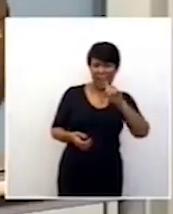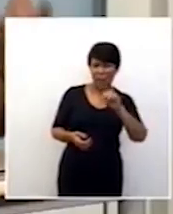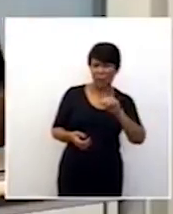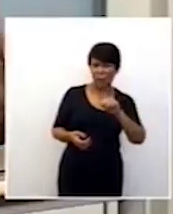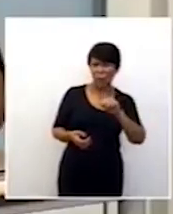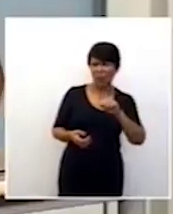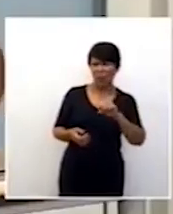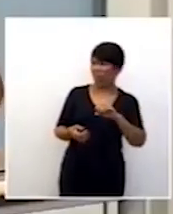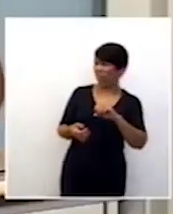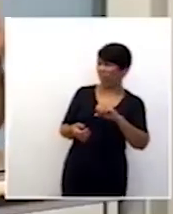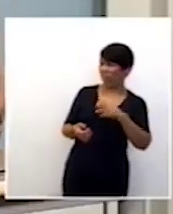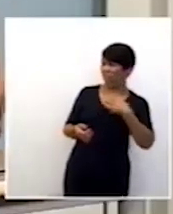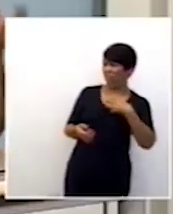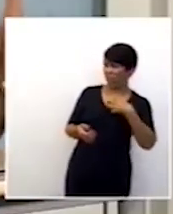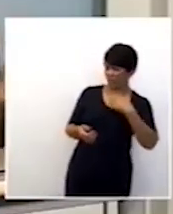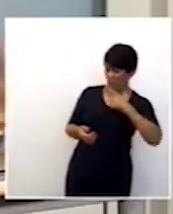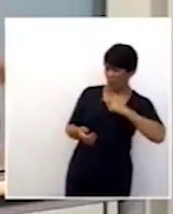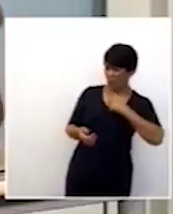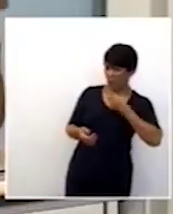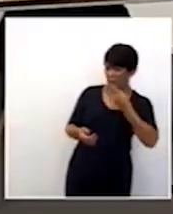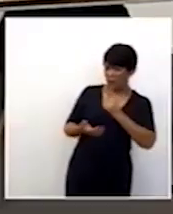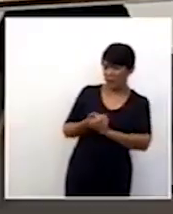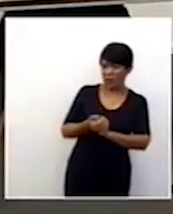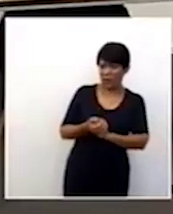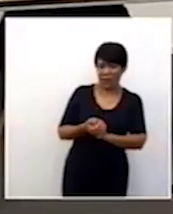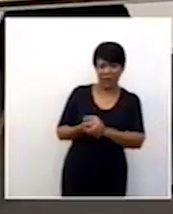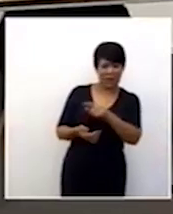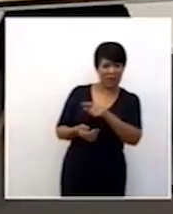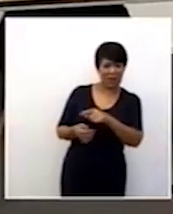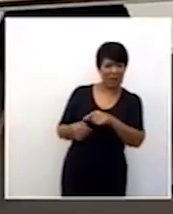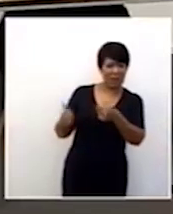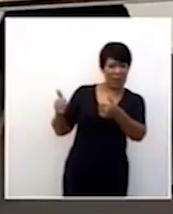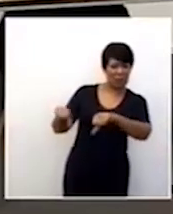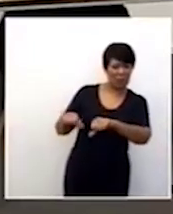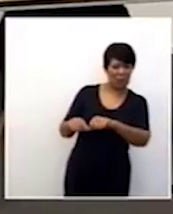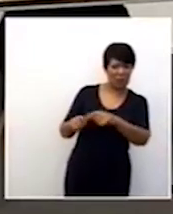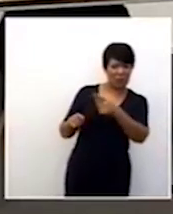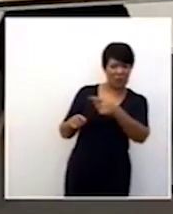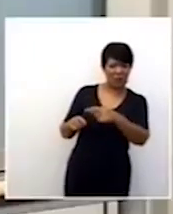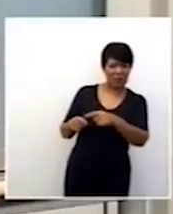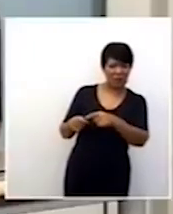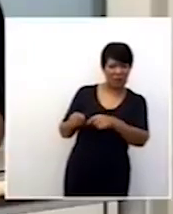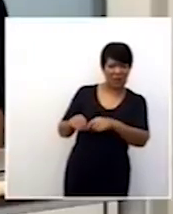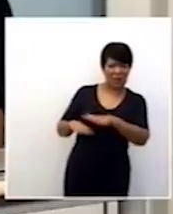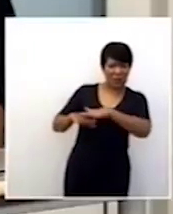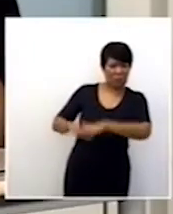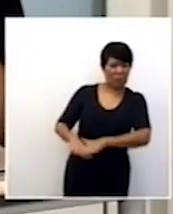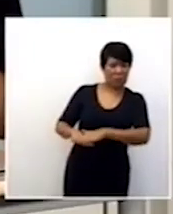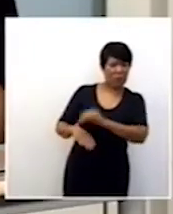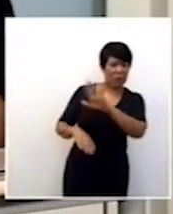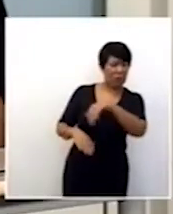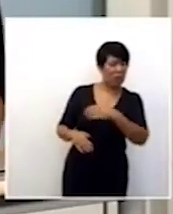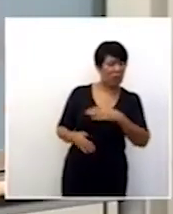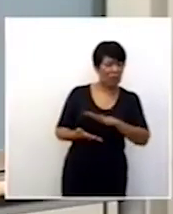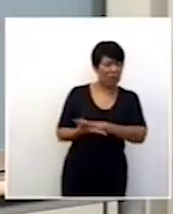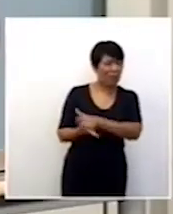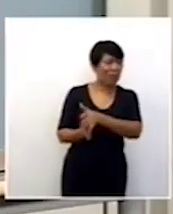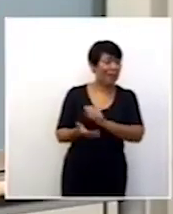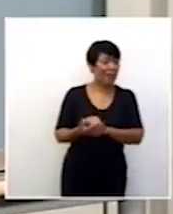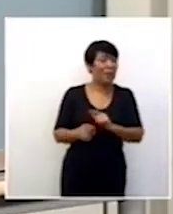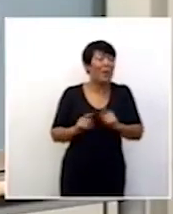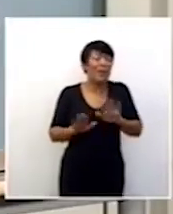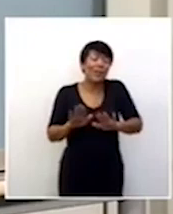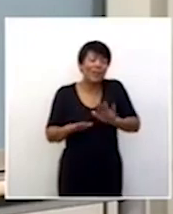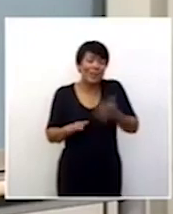algo depreciativo, como sendo algo ruim, algo inferior, negativo, né? inferior. Sendo que essa pessoa, ela só